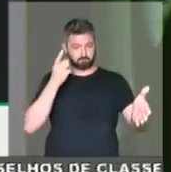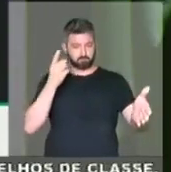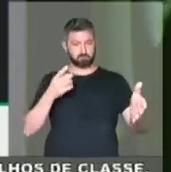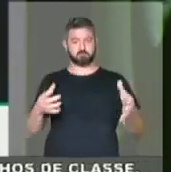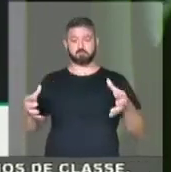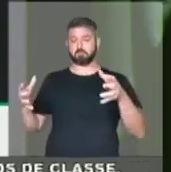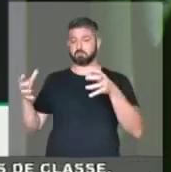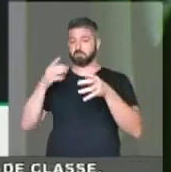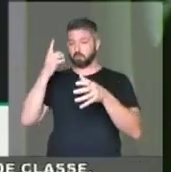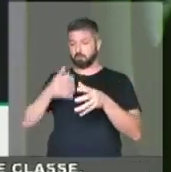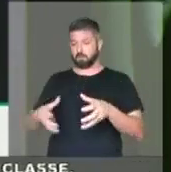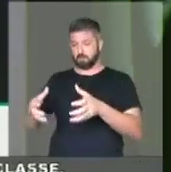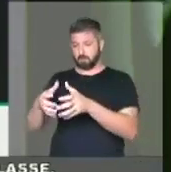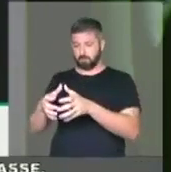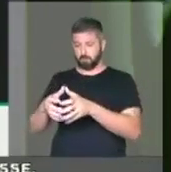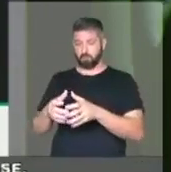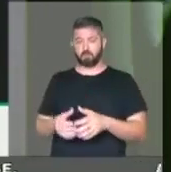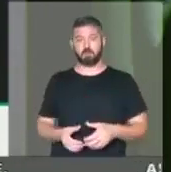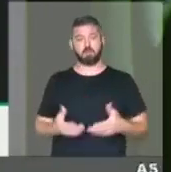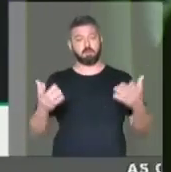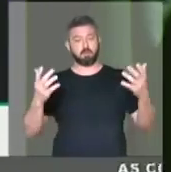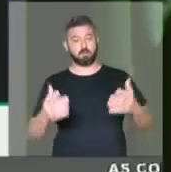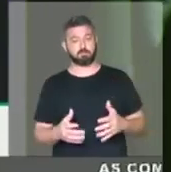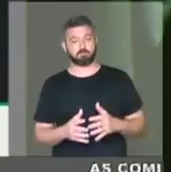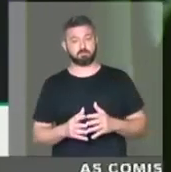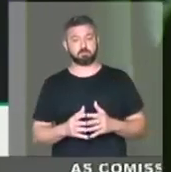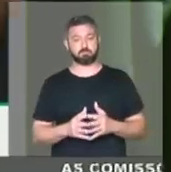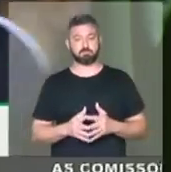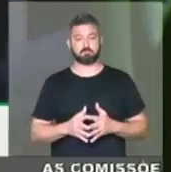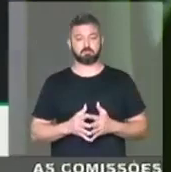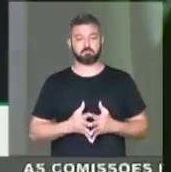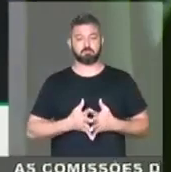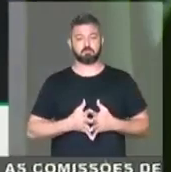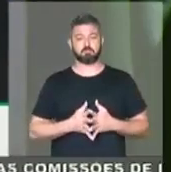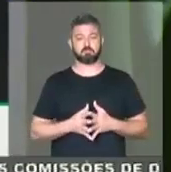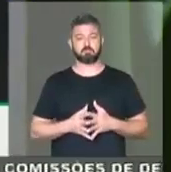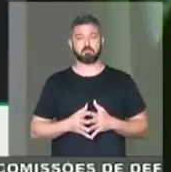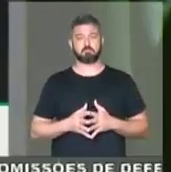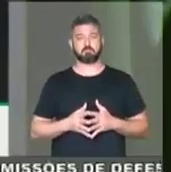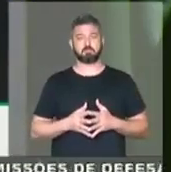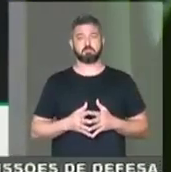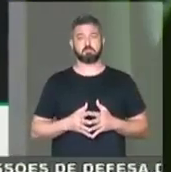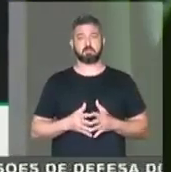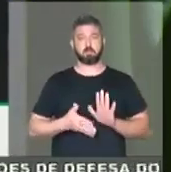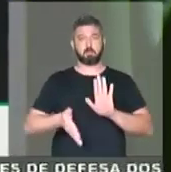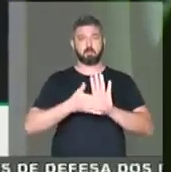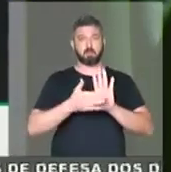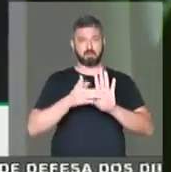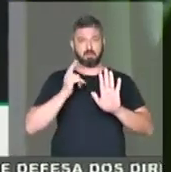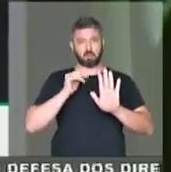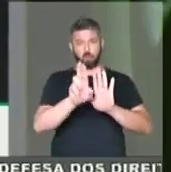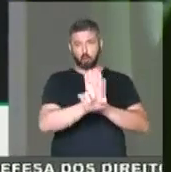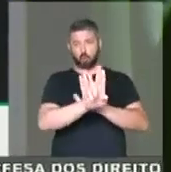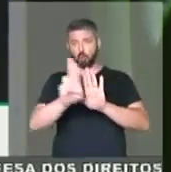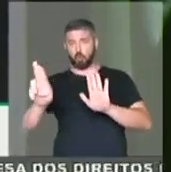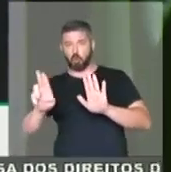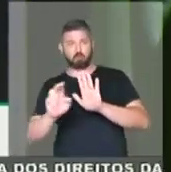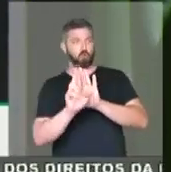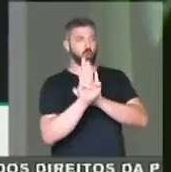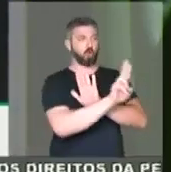minoria dessa casa, que não há um pacote com nome de ninguém e